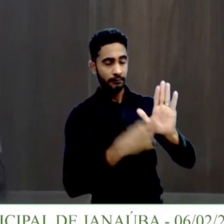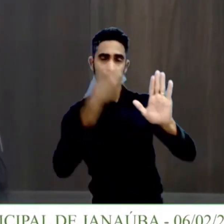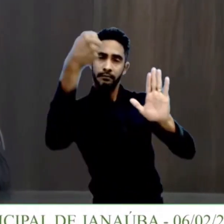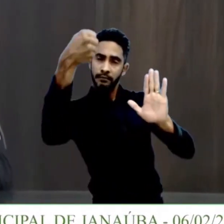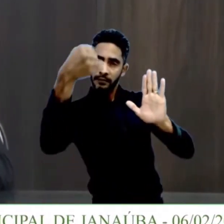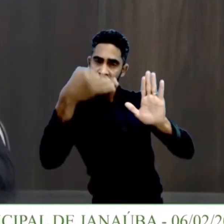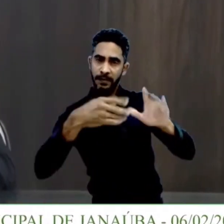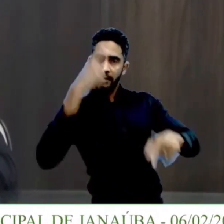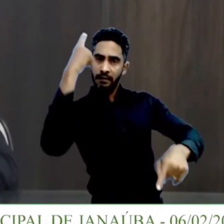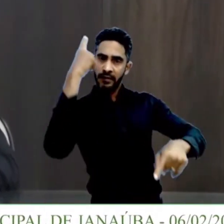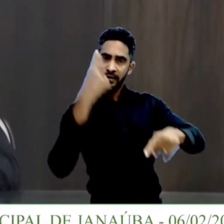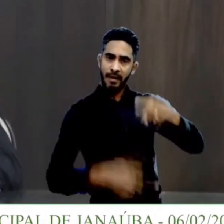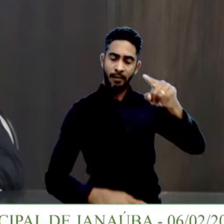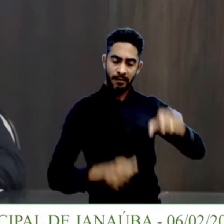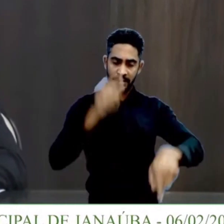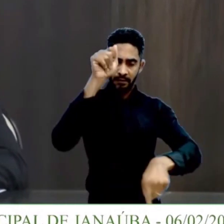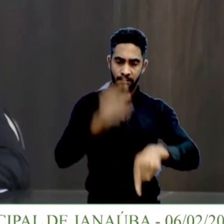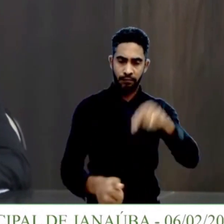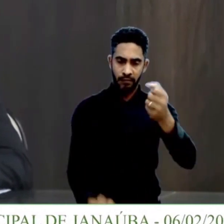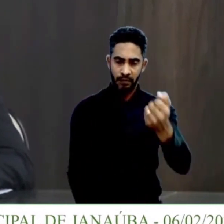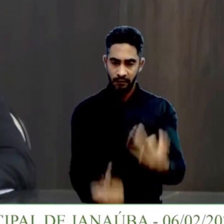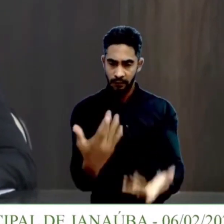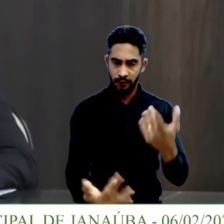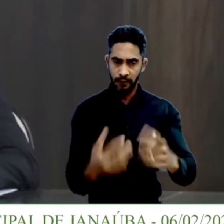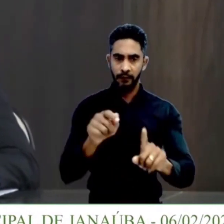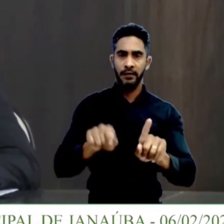sobre a proibição da queima, soltura e